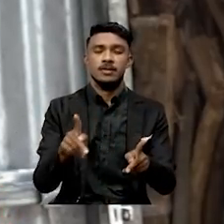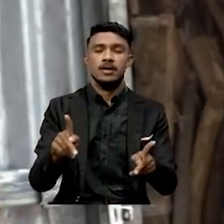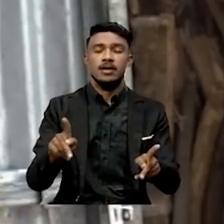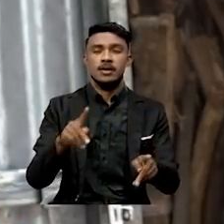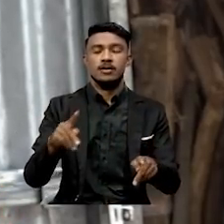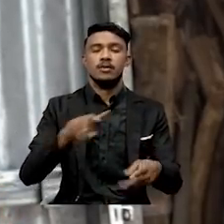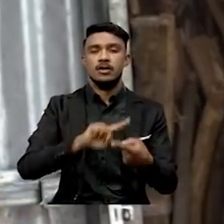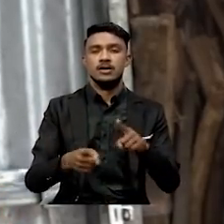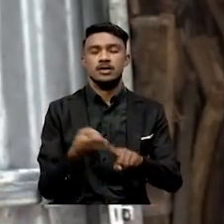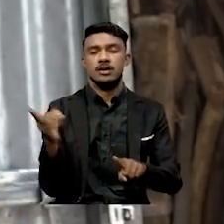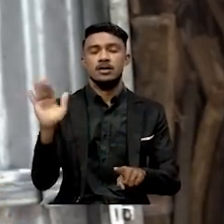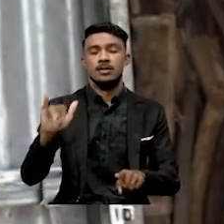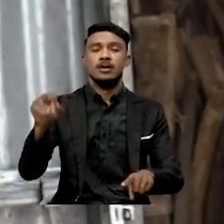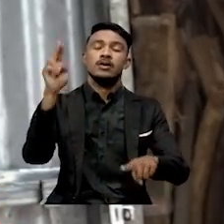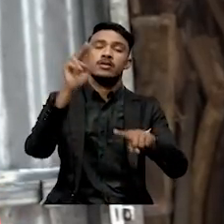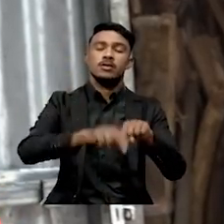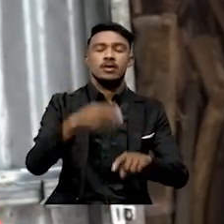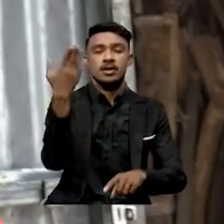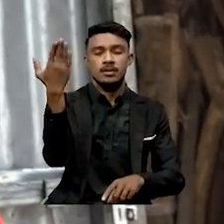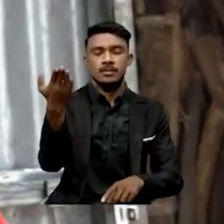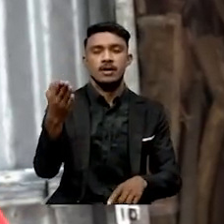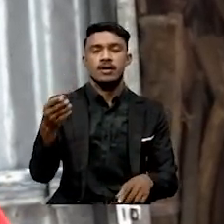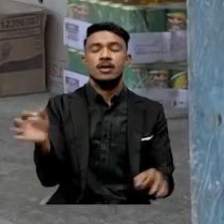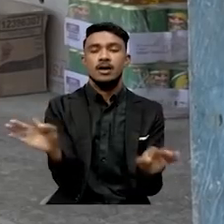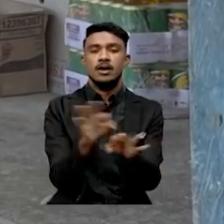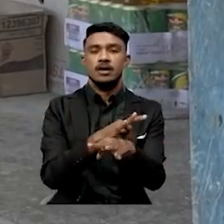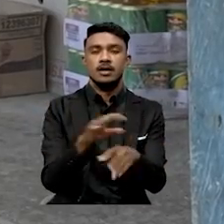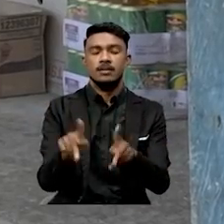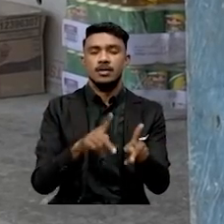bang, tinggi hari buat sana para hari apa bobo nih muris orangnya.